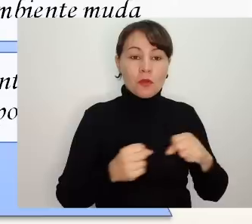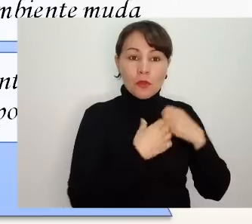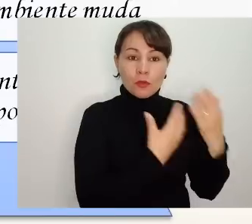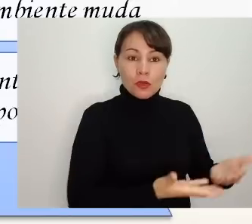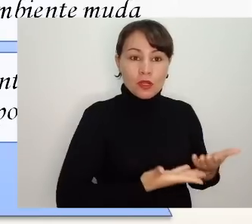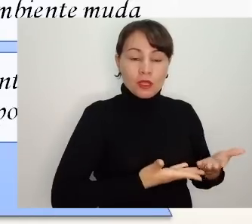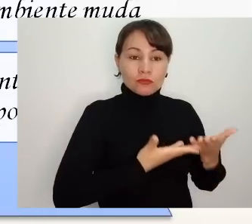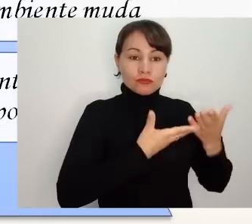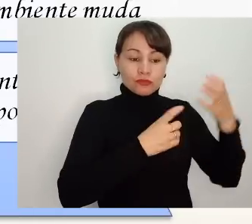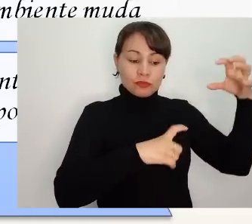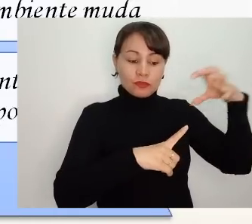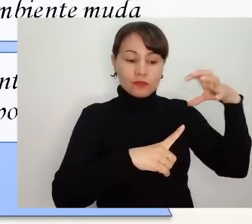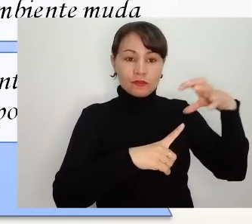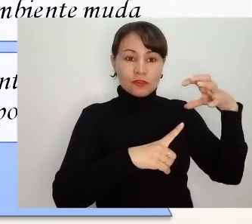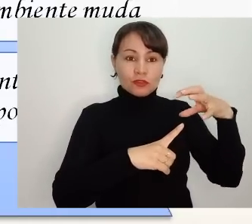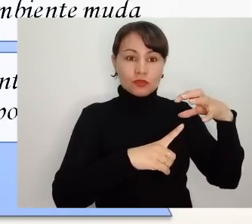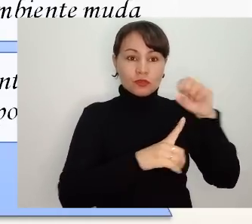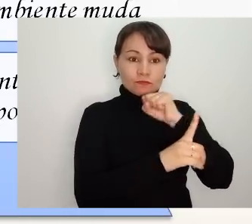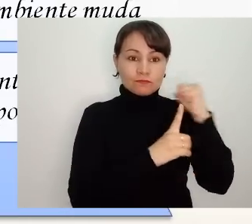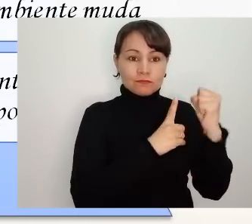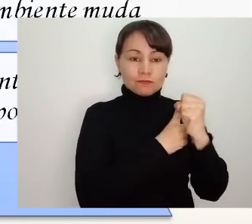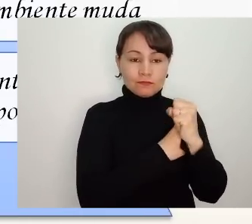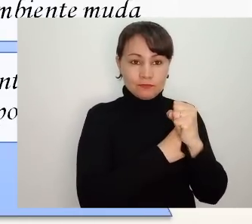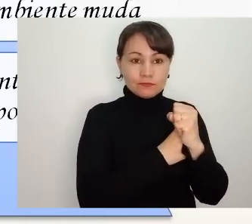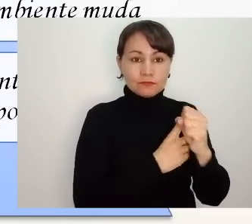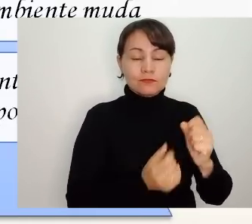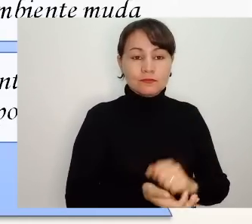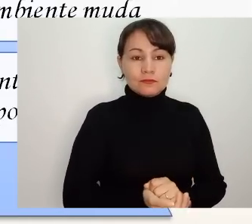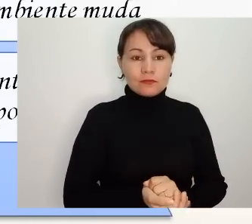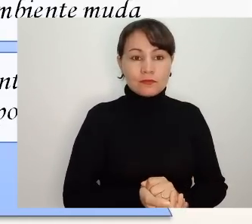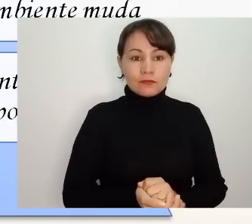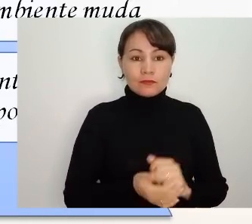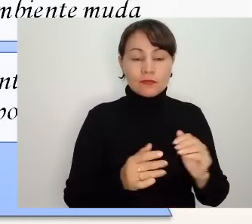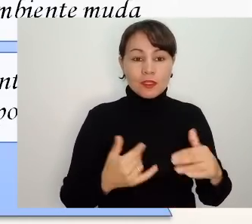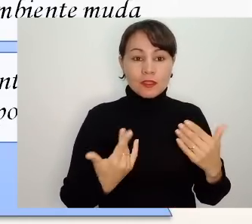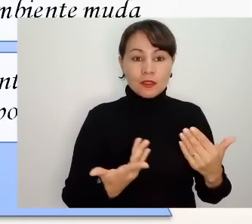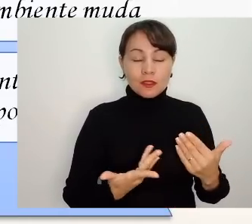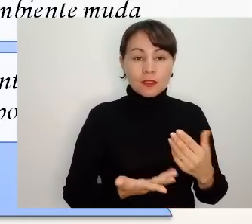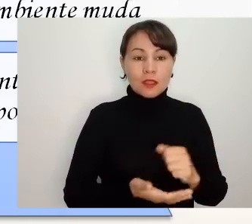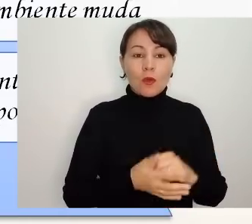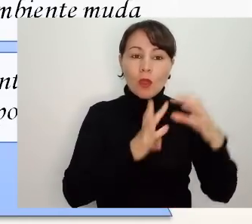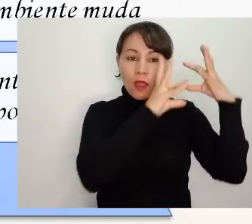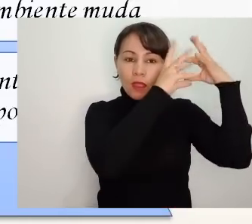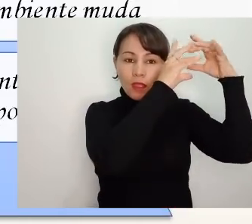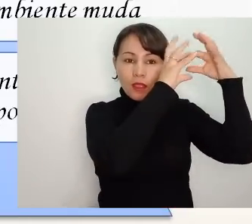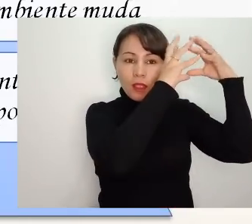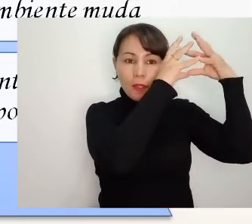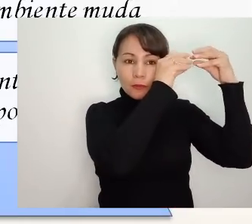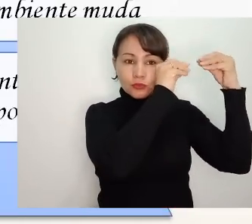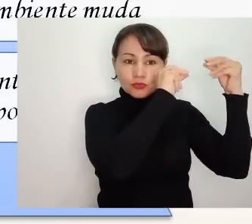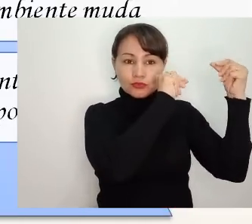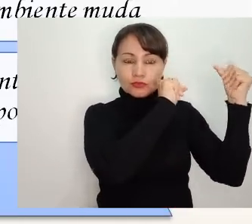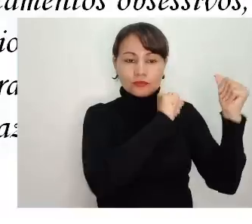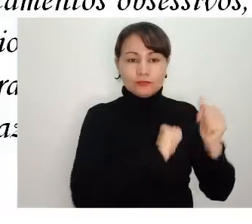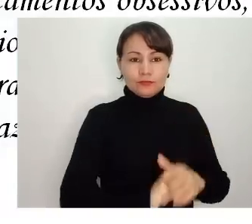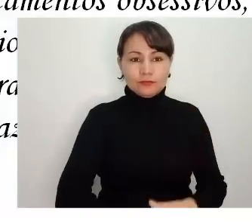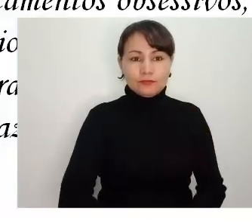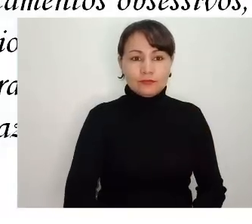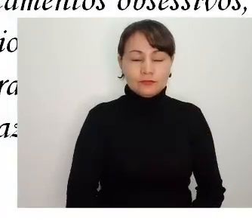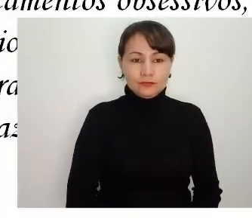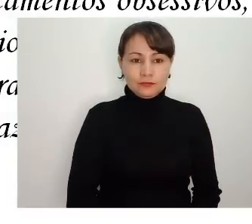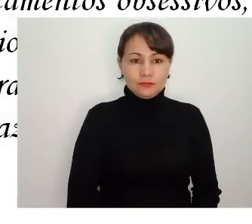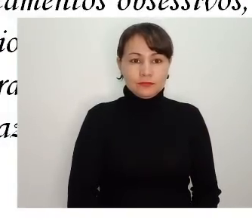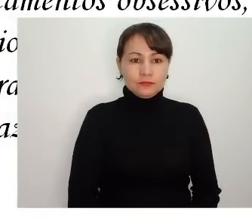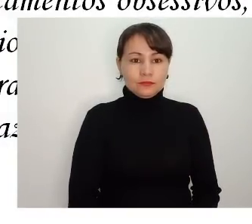e por intervenções sociais. Então, isso é a neuroplasticidade.